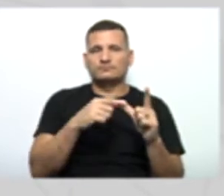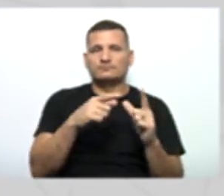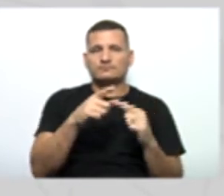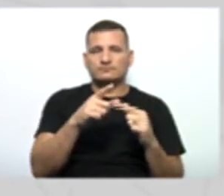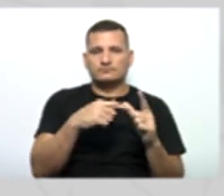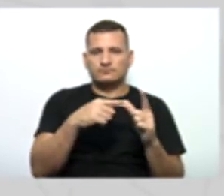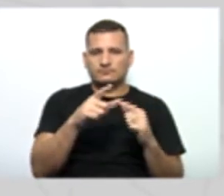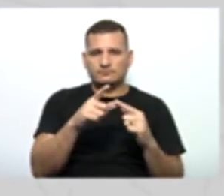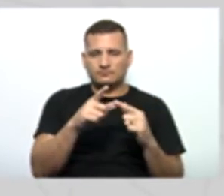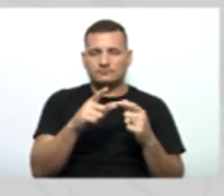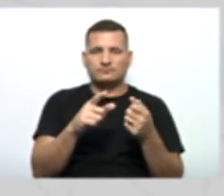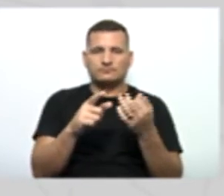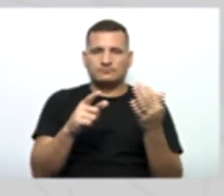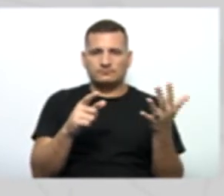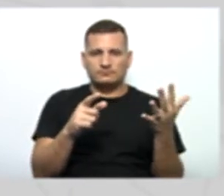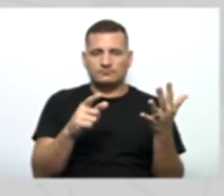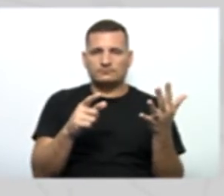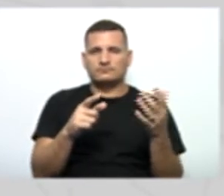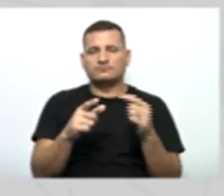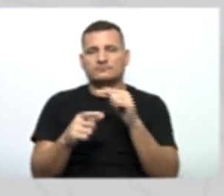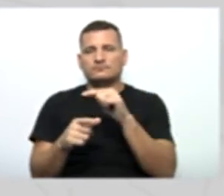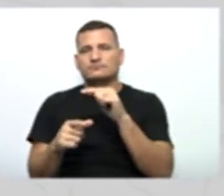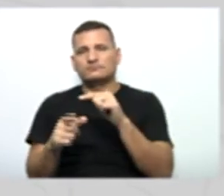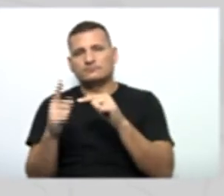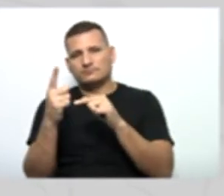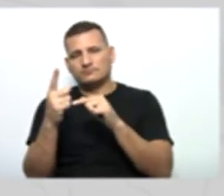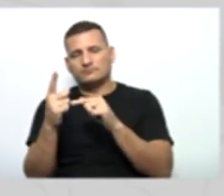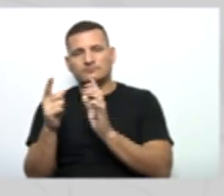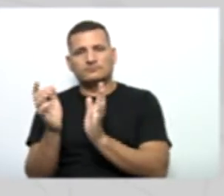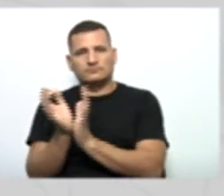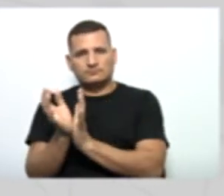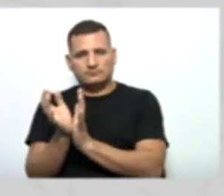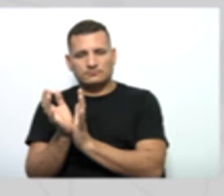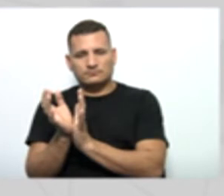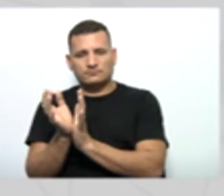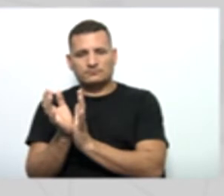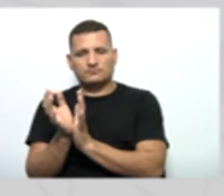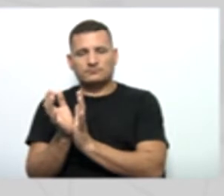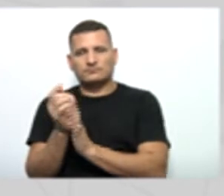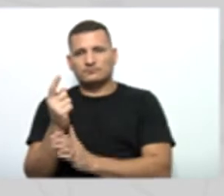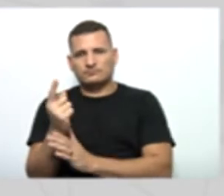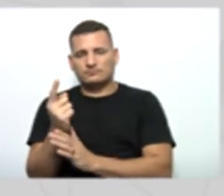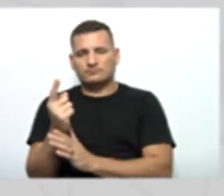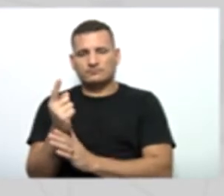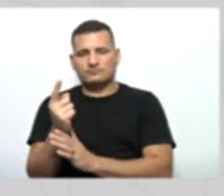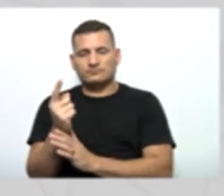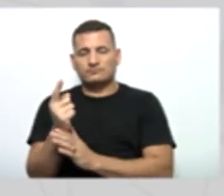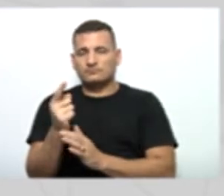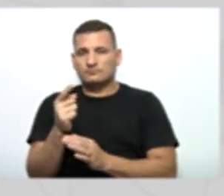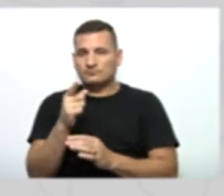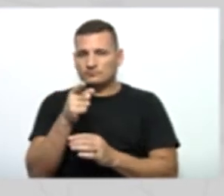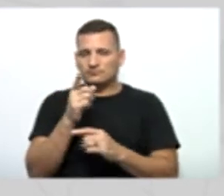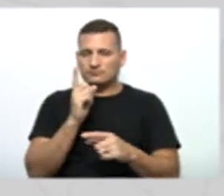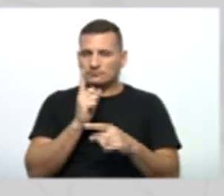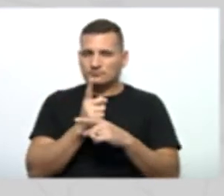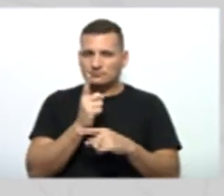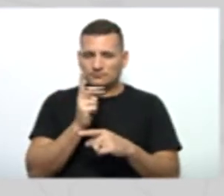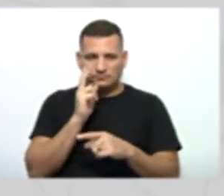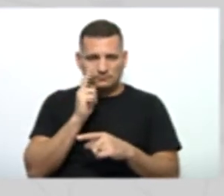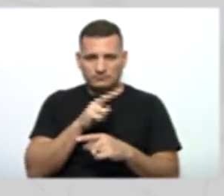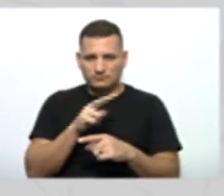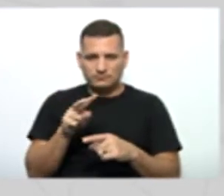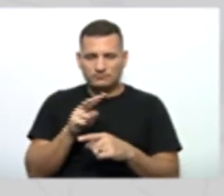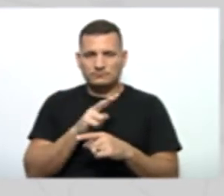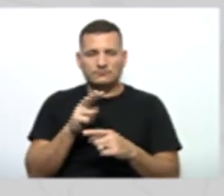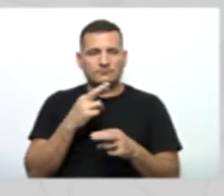ou vários alunos estão matriculados em uma turma. Quando você identificar esse tipo de relacionamento, você vai ter